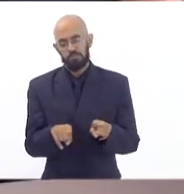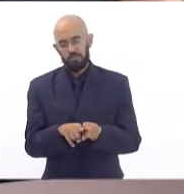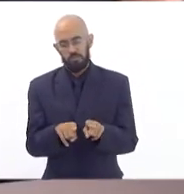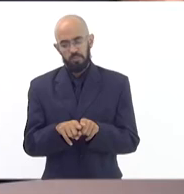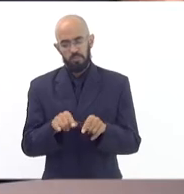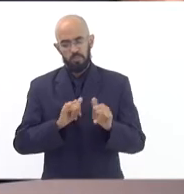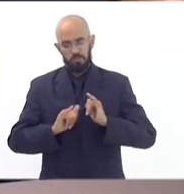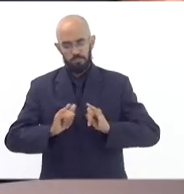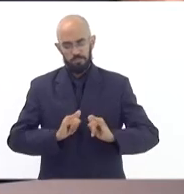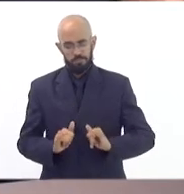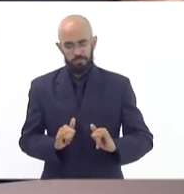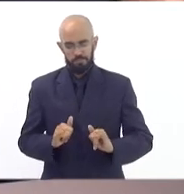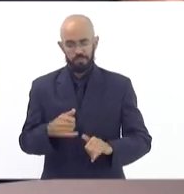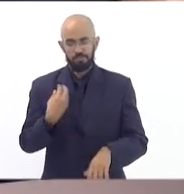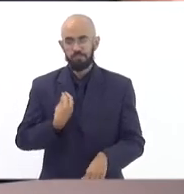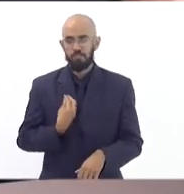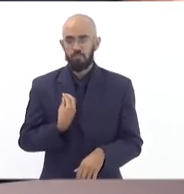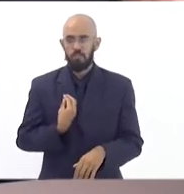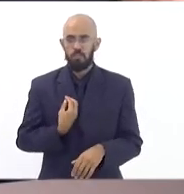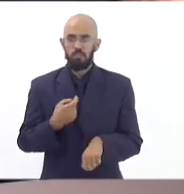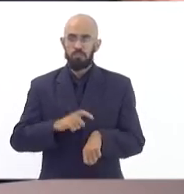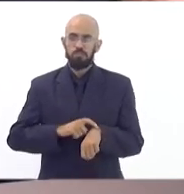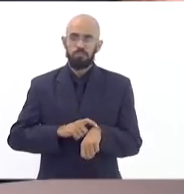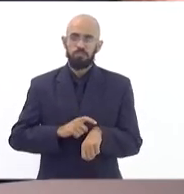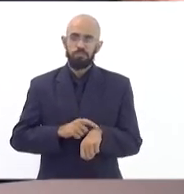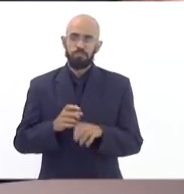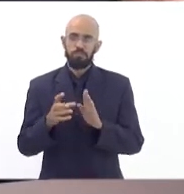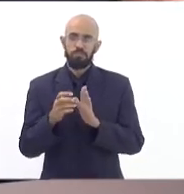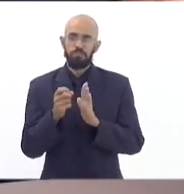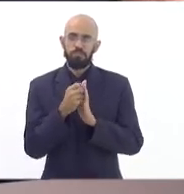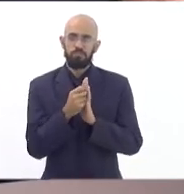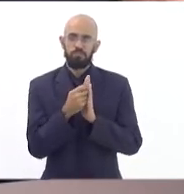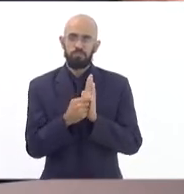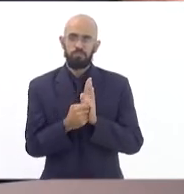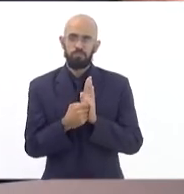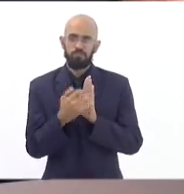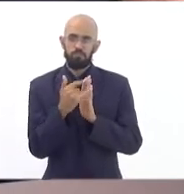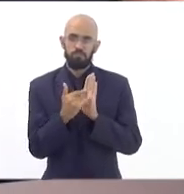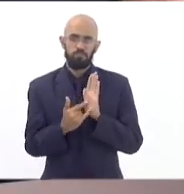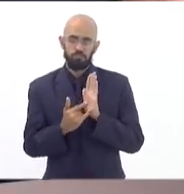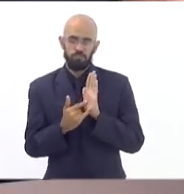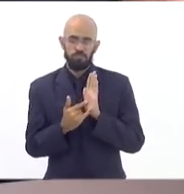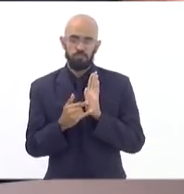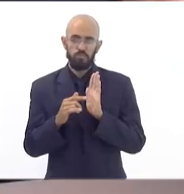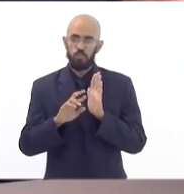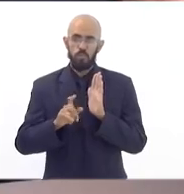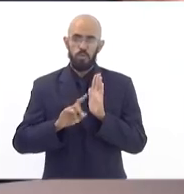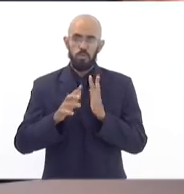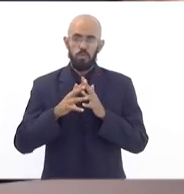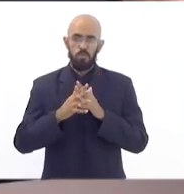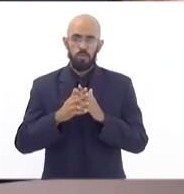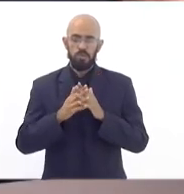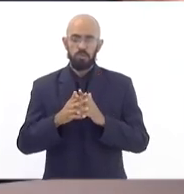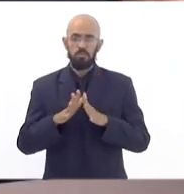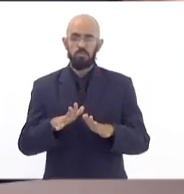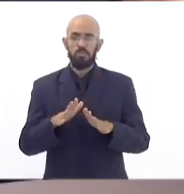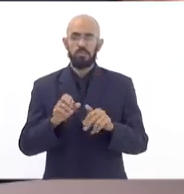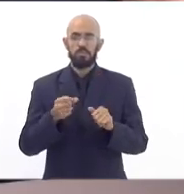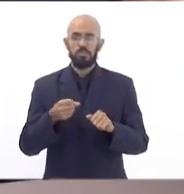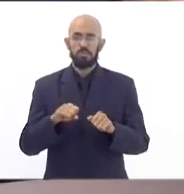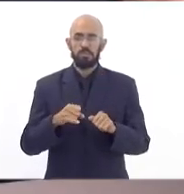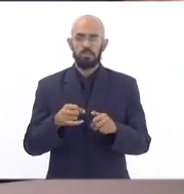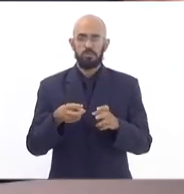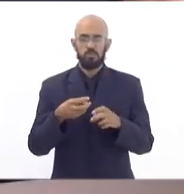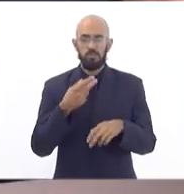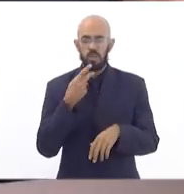informação está presente no momento da lavratura do registro de ocorrência não é nenhuma complicação porque quando a gente fala para o olhar desse